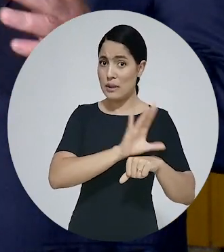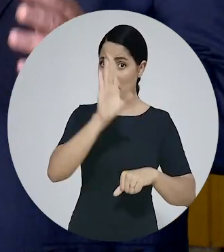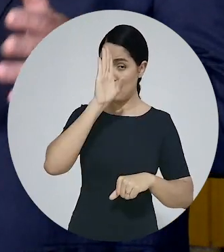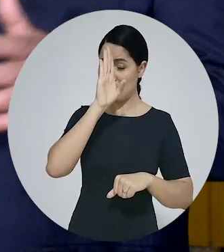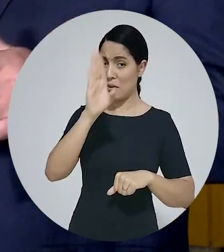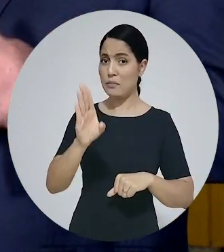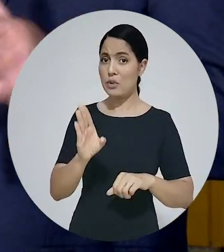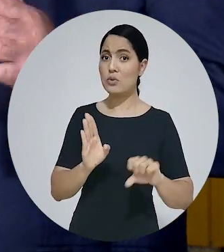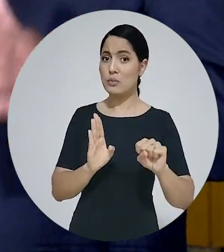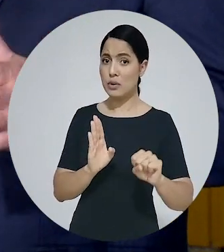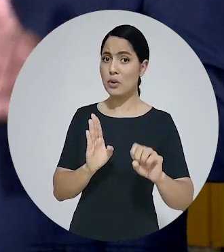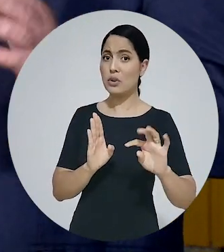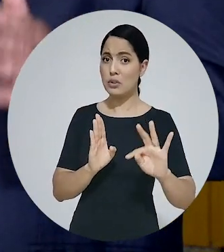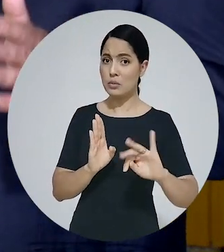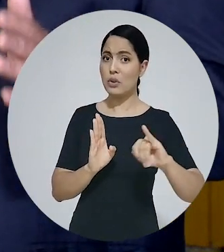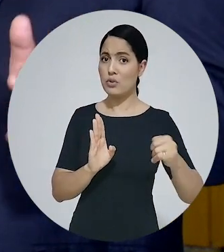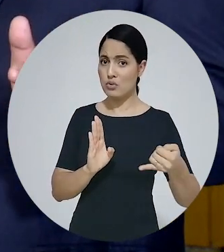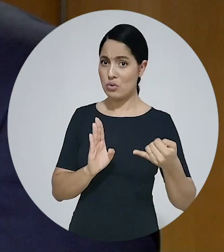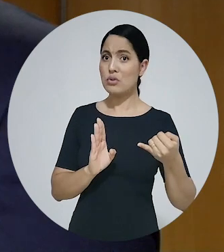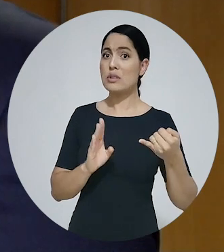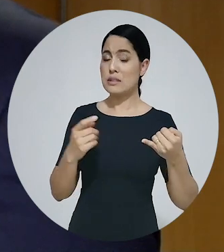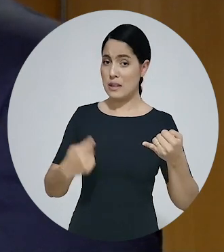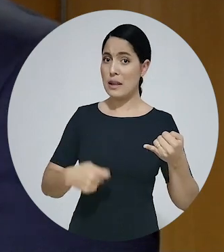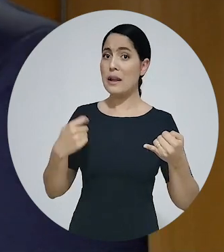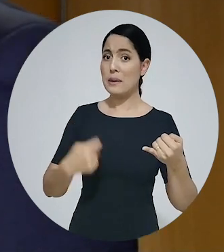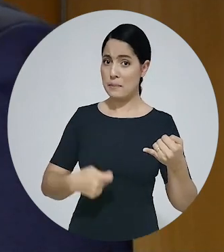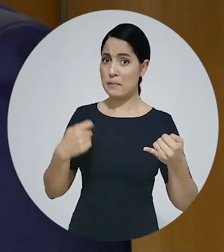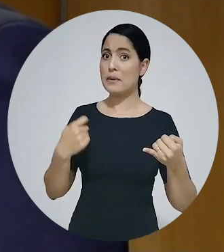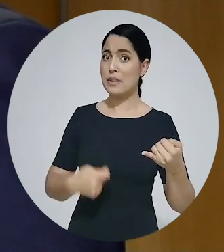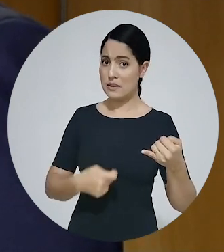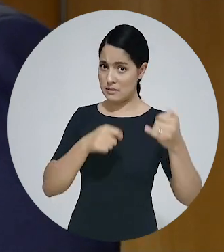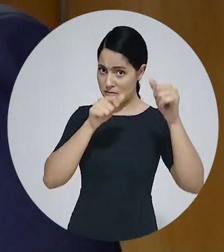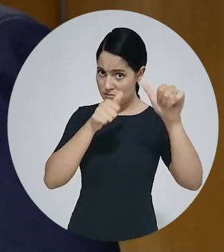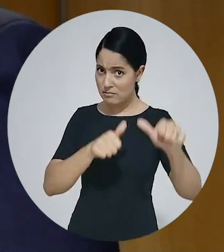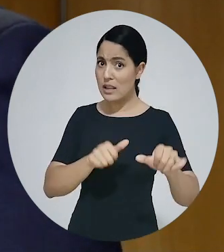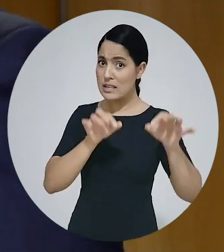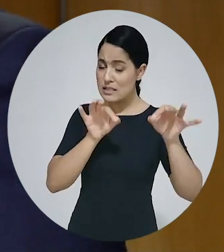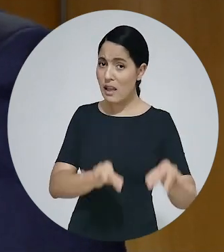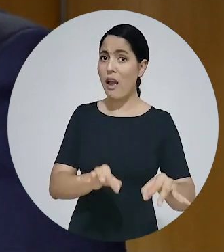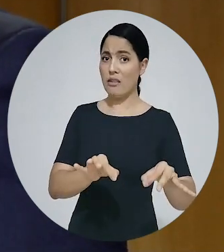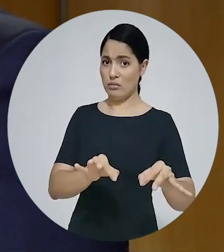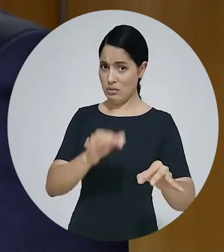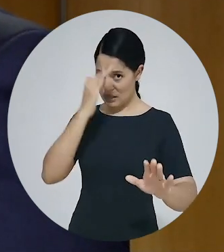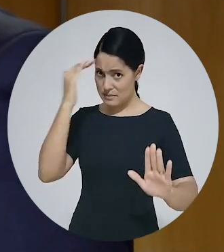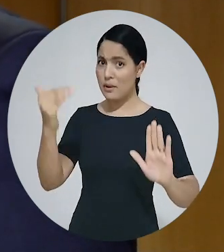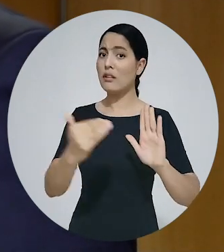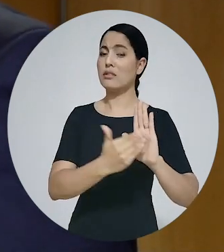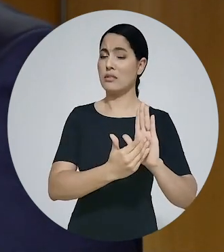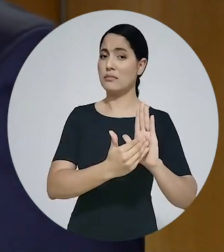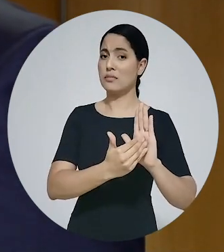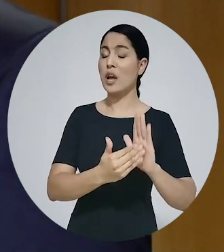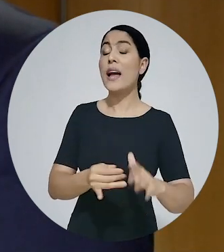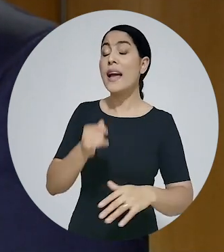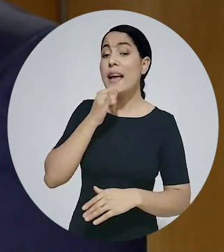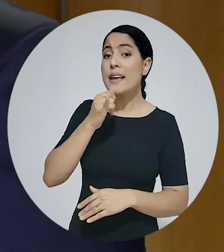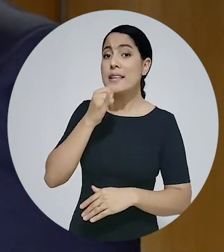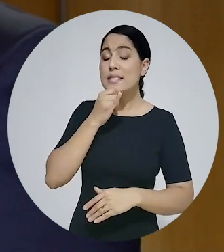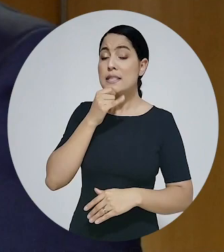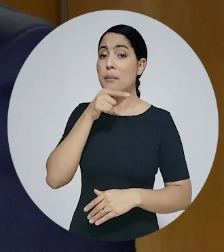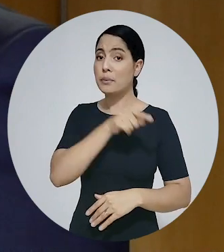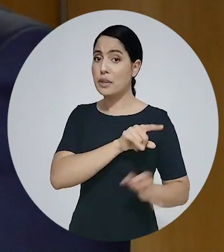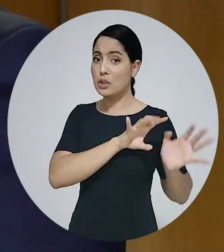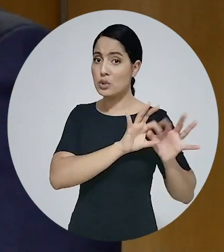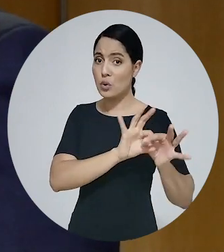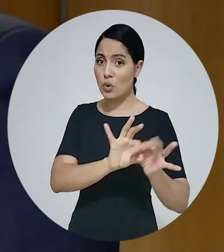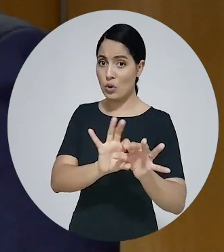jurisprudência consolidada do Superior Tribunal de Justiça. Nessas hipóteses, o cidadão acusado pelo Estado